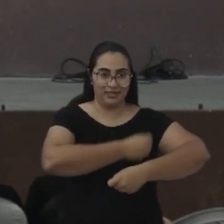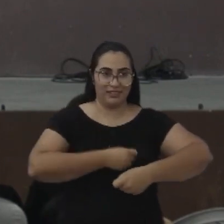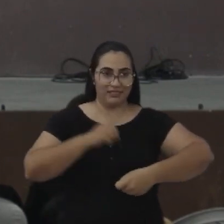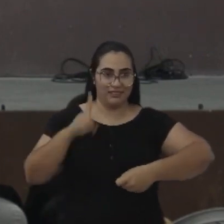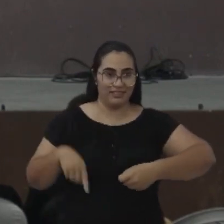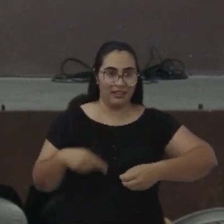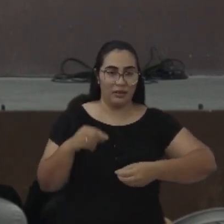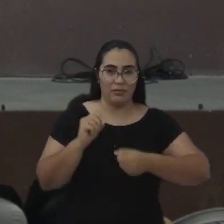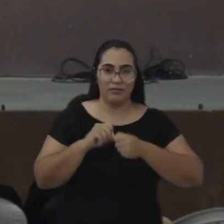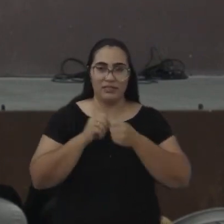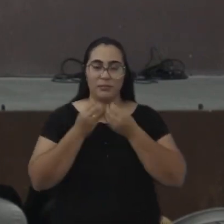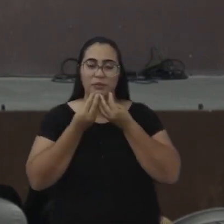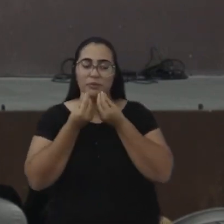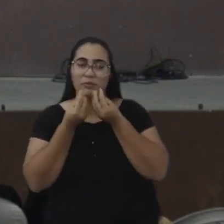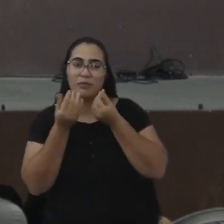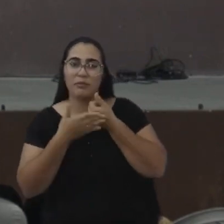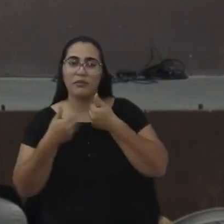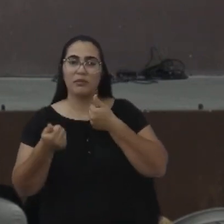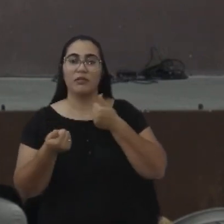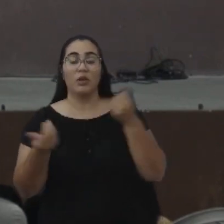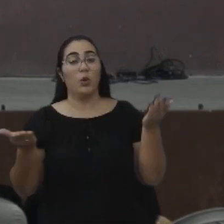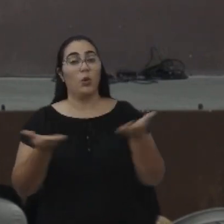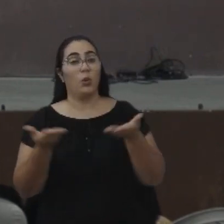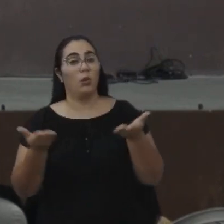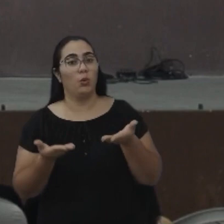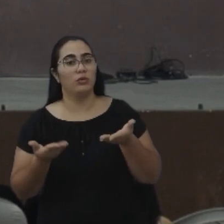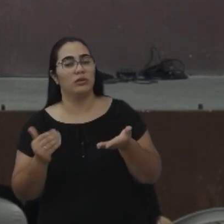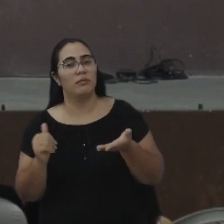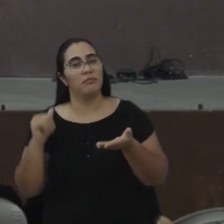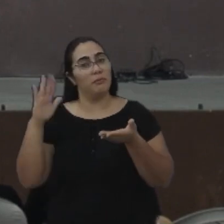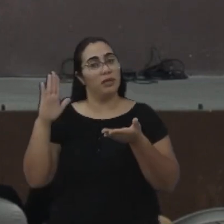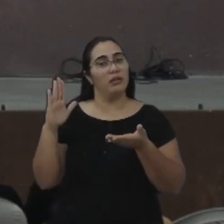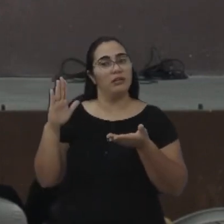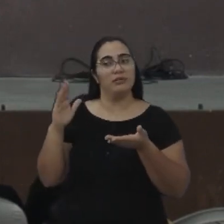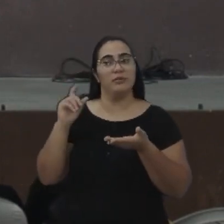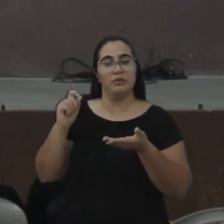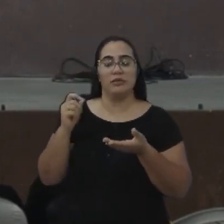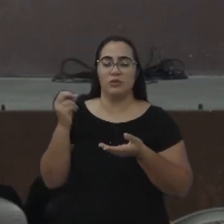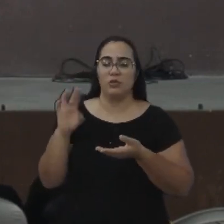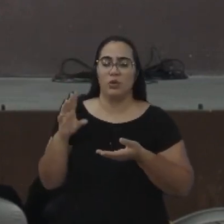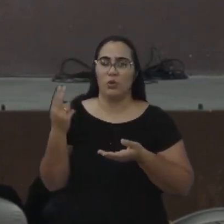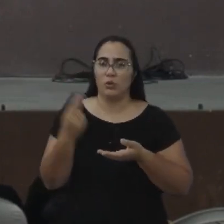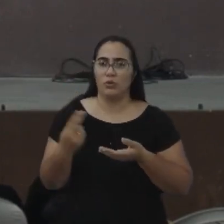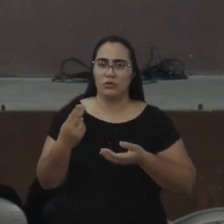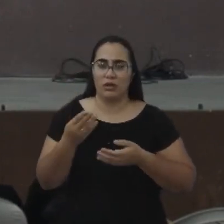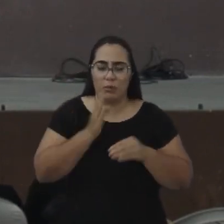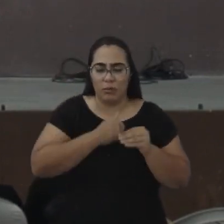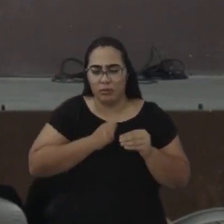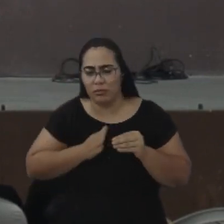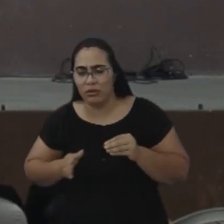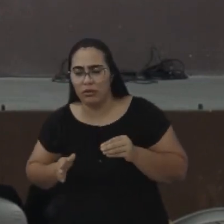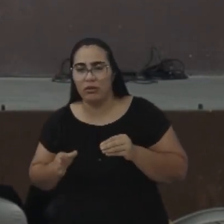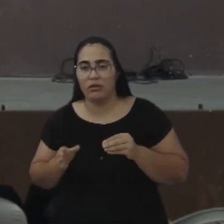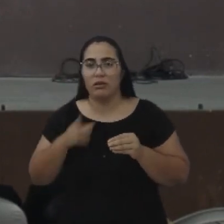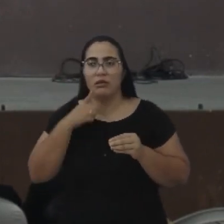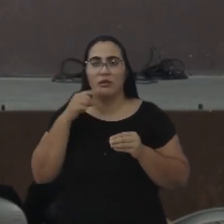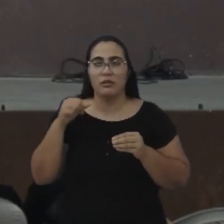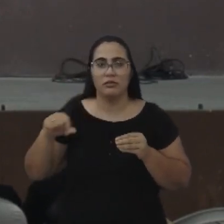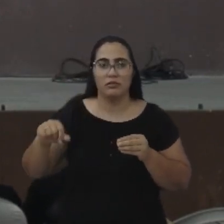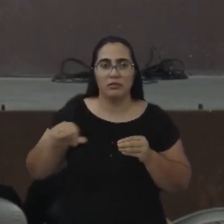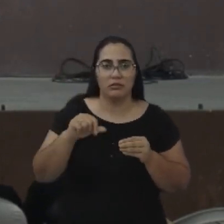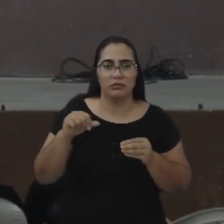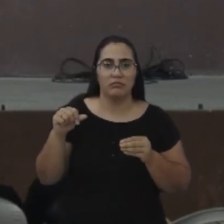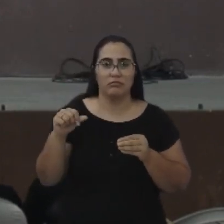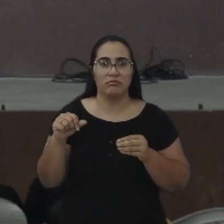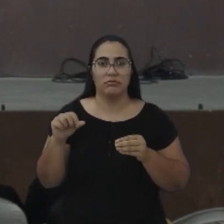era a função. Hoje ele é muito mais temperar alimentos porque a indústria ela fez isso, ela tornou o sal um elemento, muitas vezes o sal ele está ali